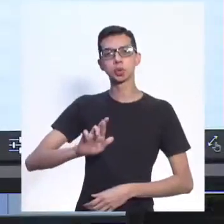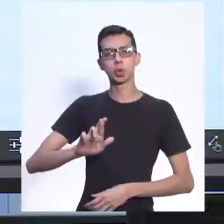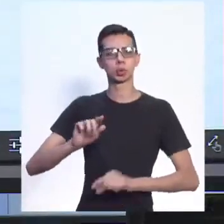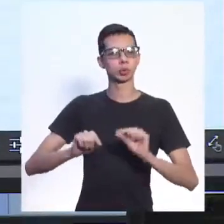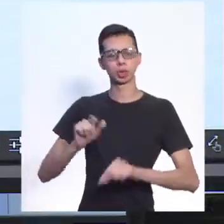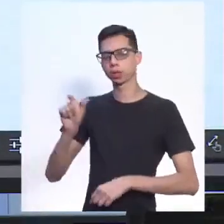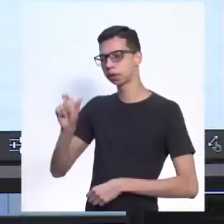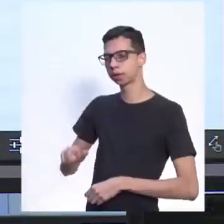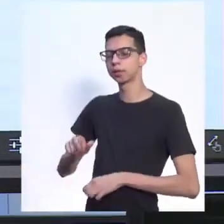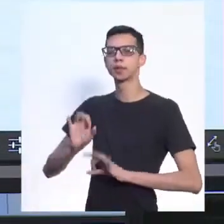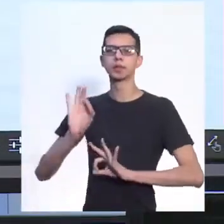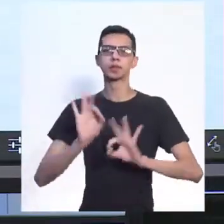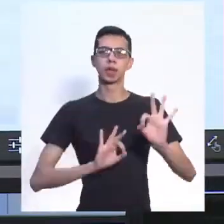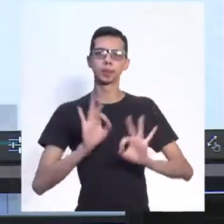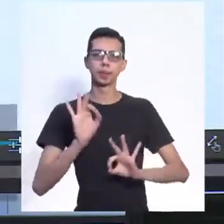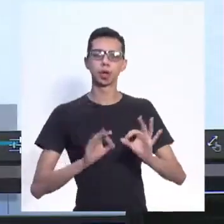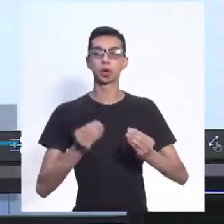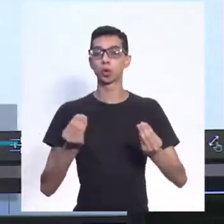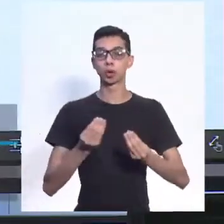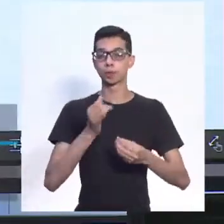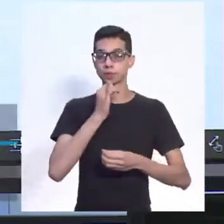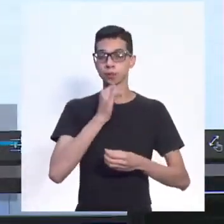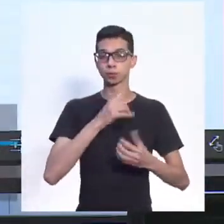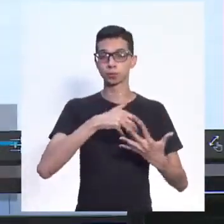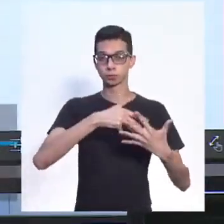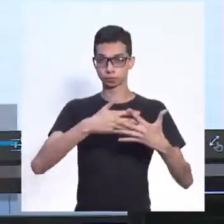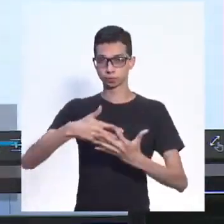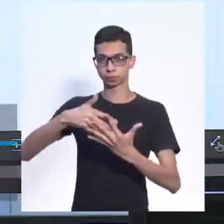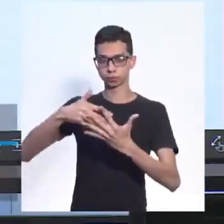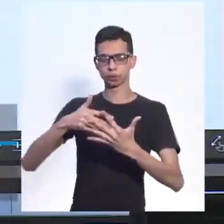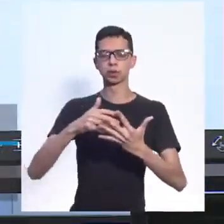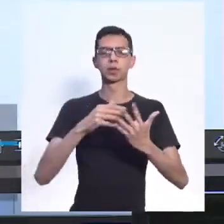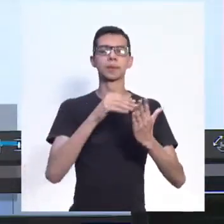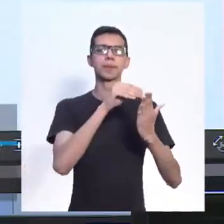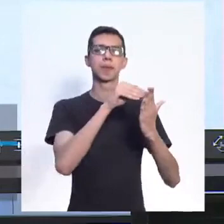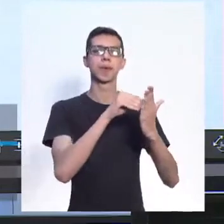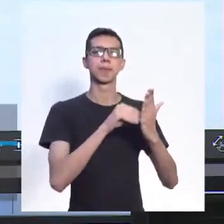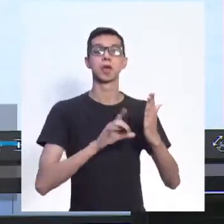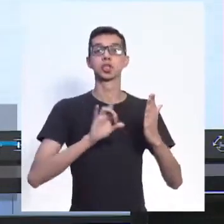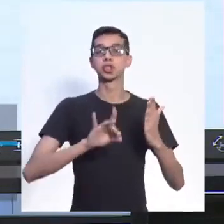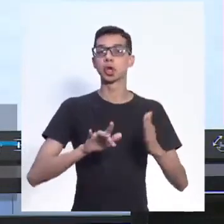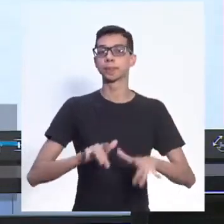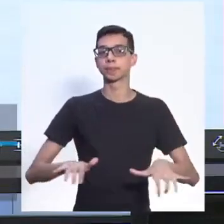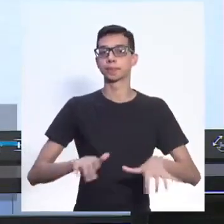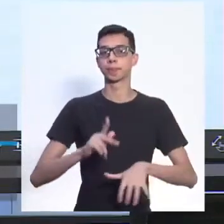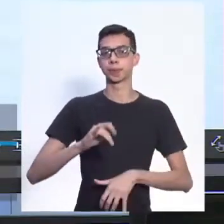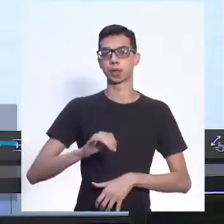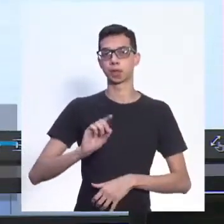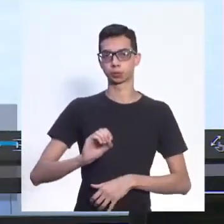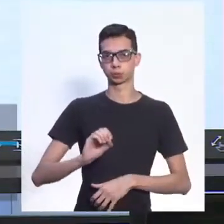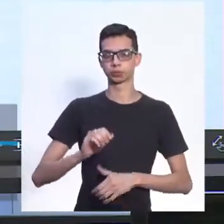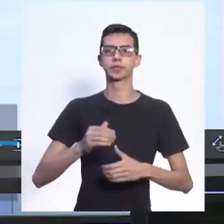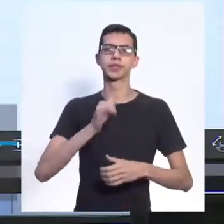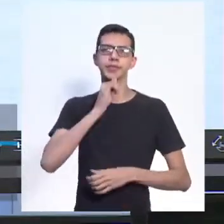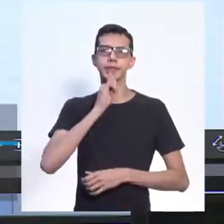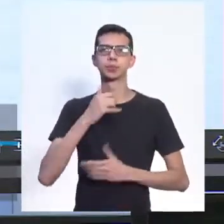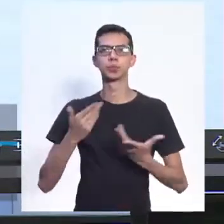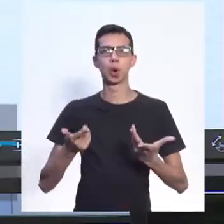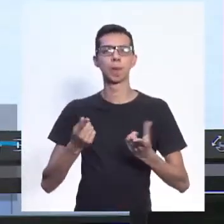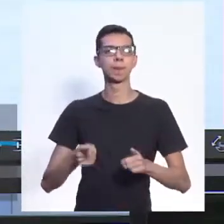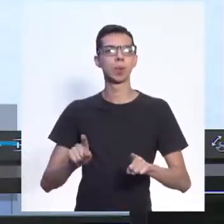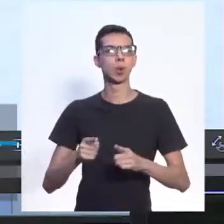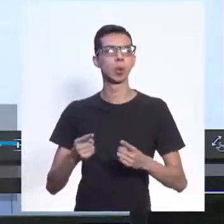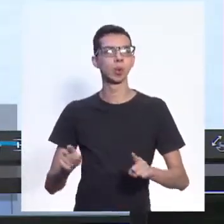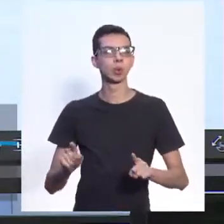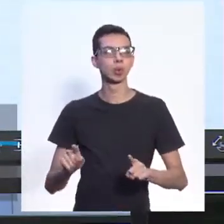fazendo um arranjo, né? Ou seja, eu vou criar os arranjos para piano dessa composição. Ah, tá, essa música é popular, então pode deixar que eu vou criar os